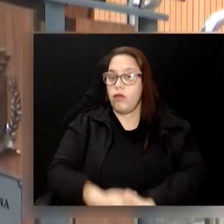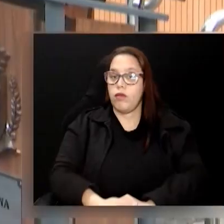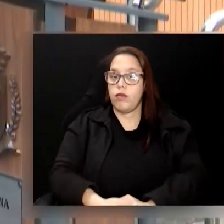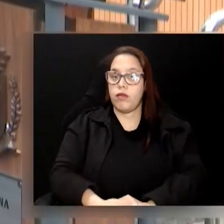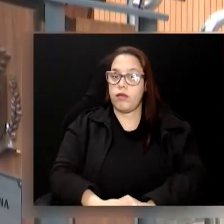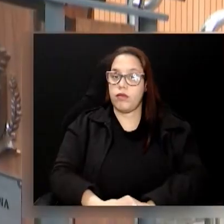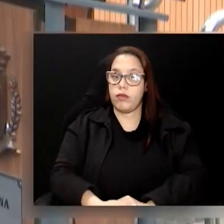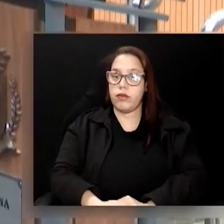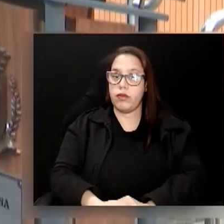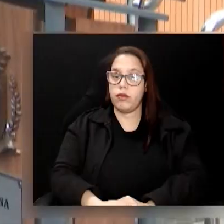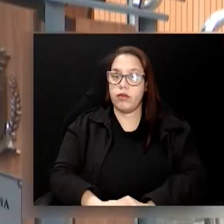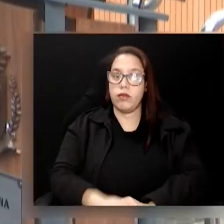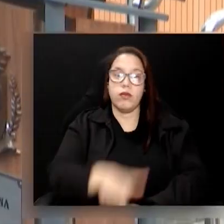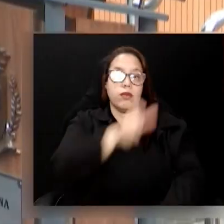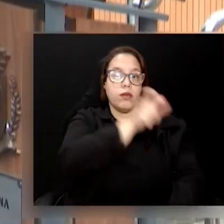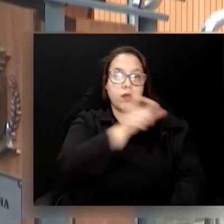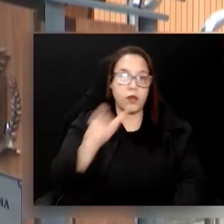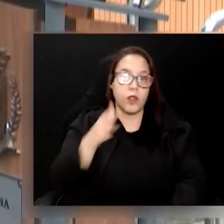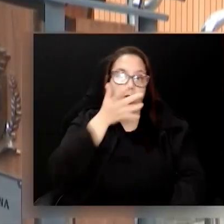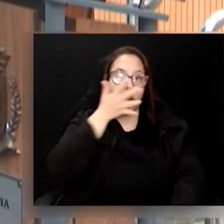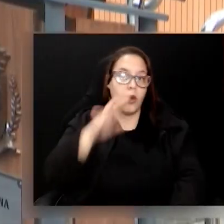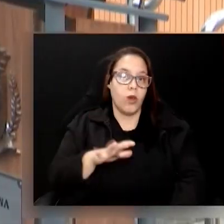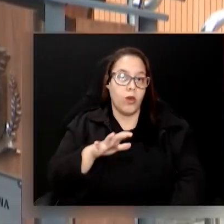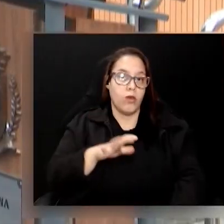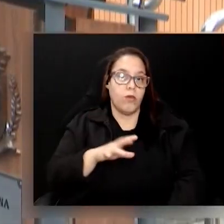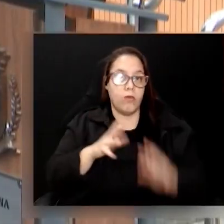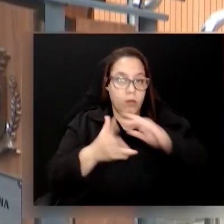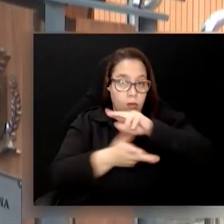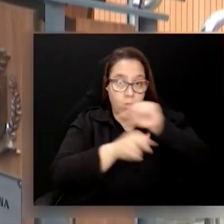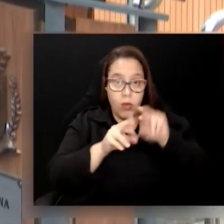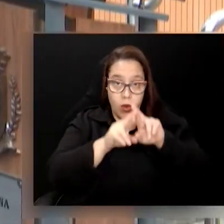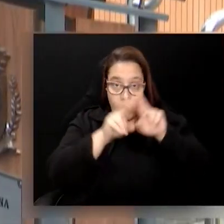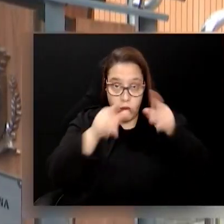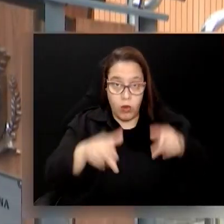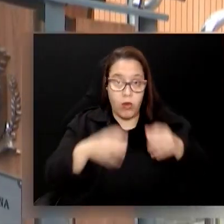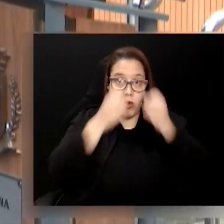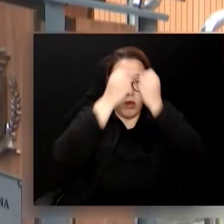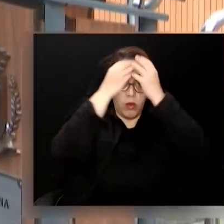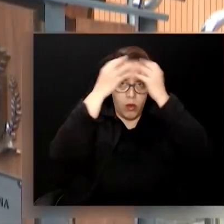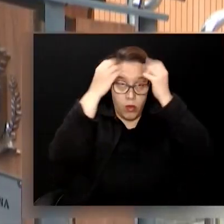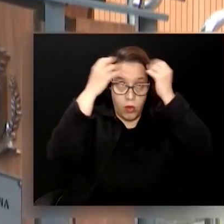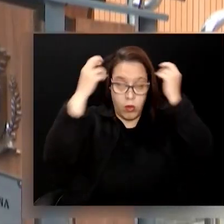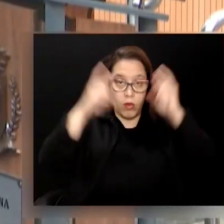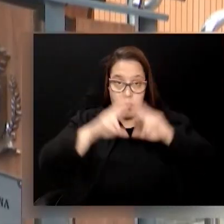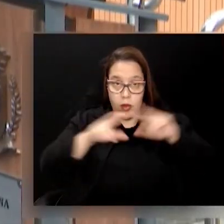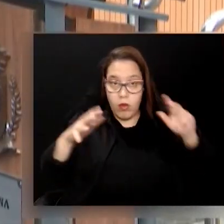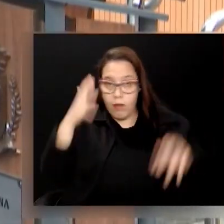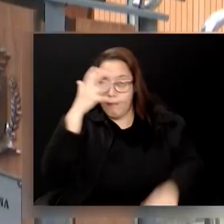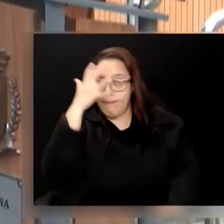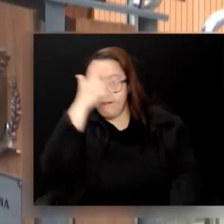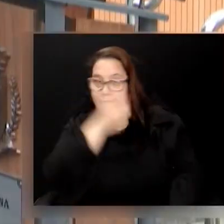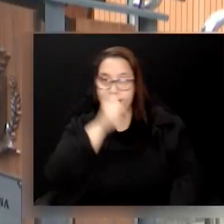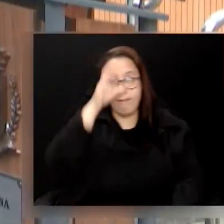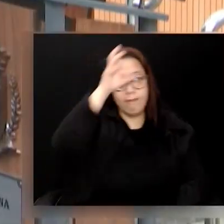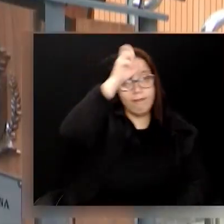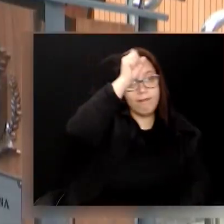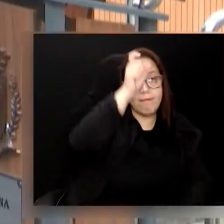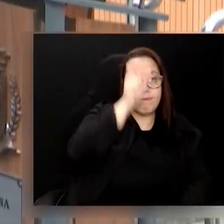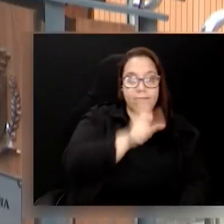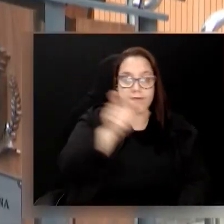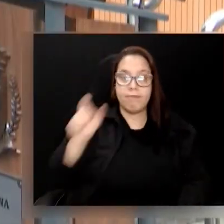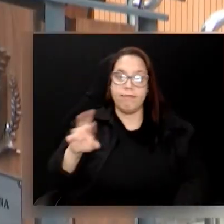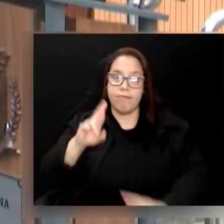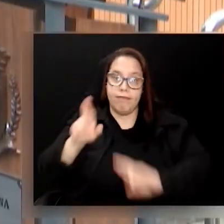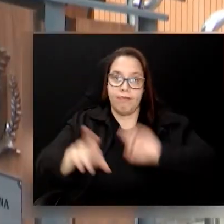Cada criança, um universo diferente. A neurodiversidade e a beleza de aprender com cada diferença. Esse